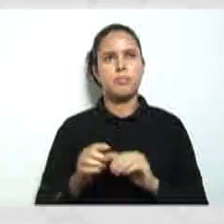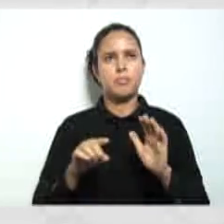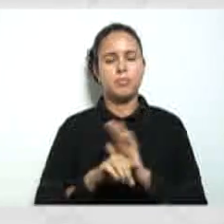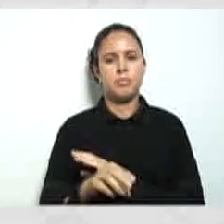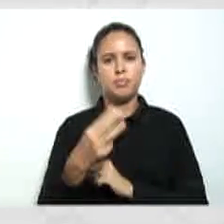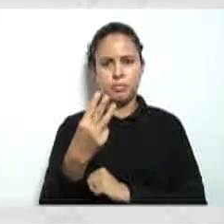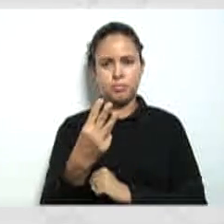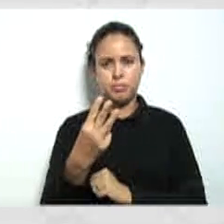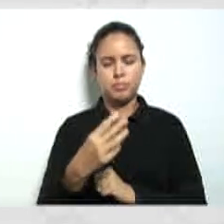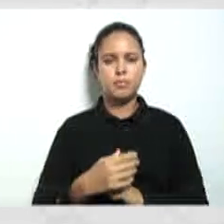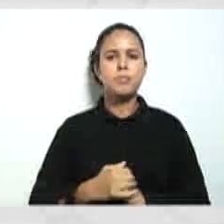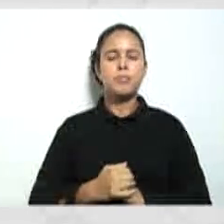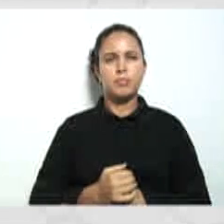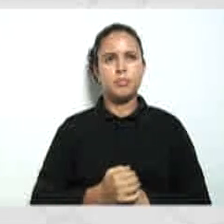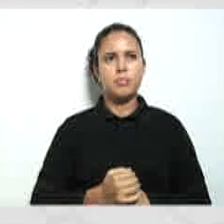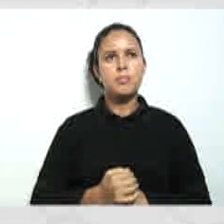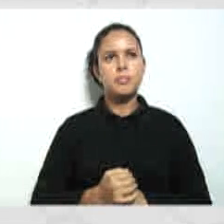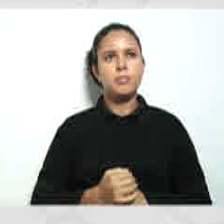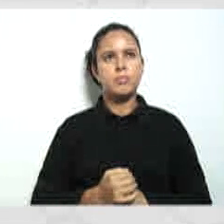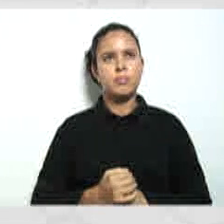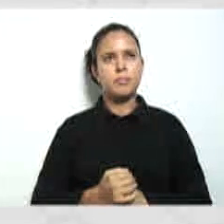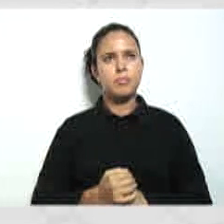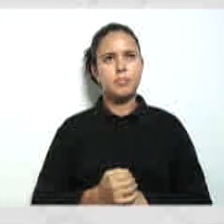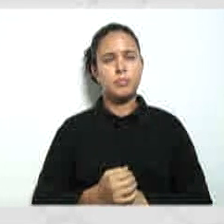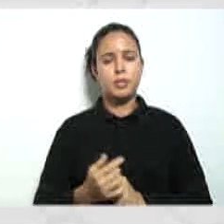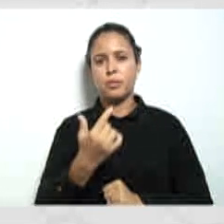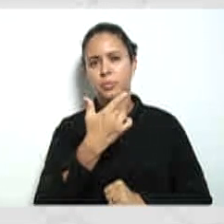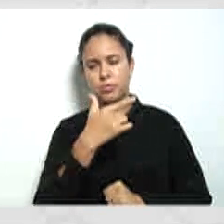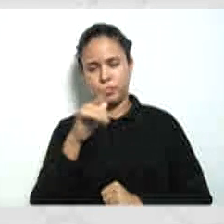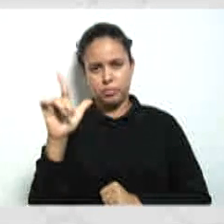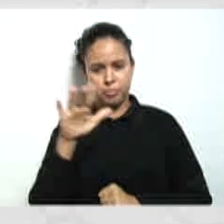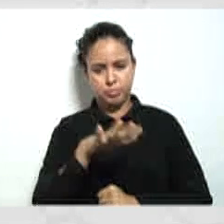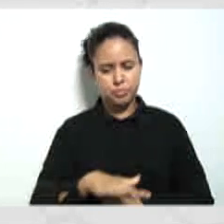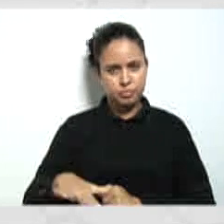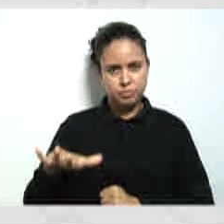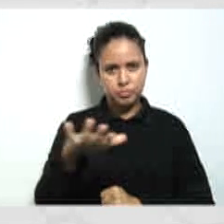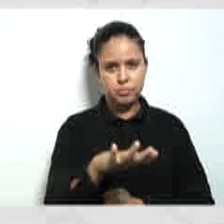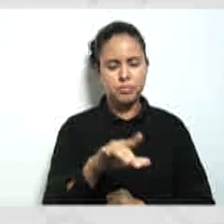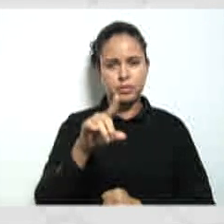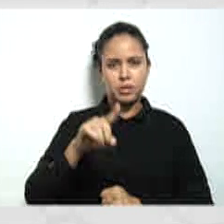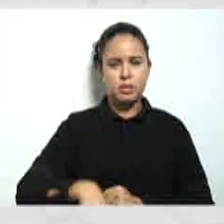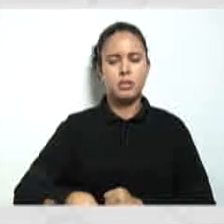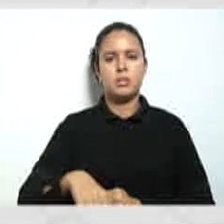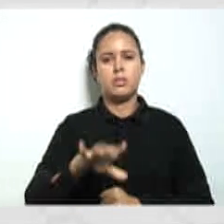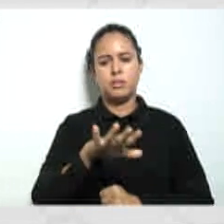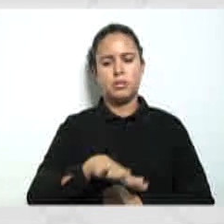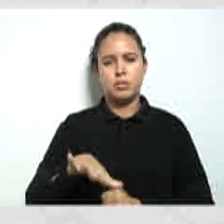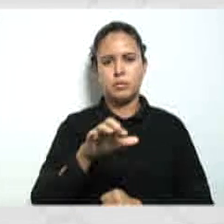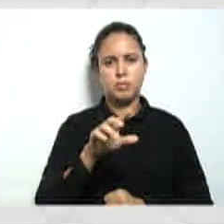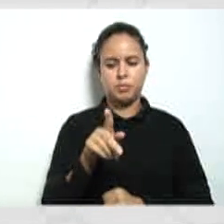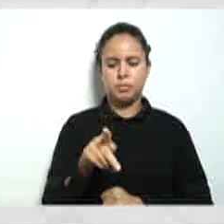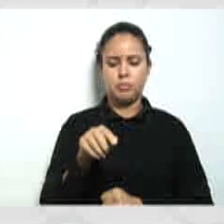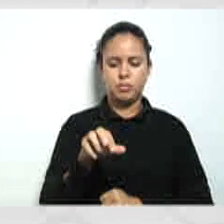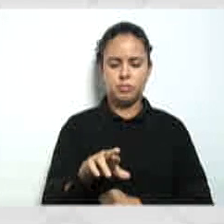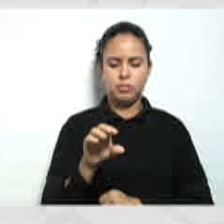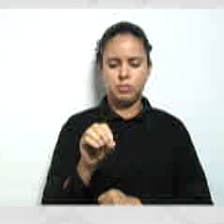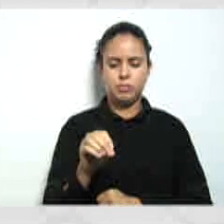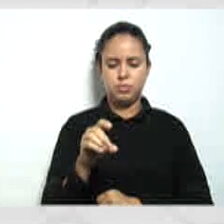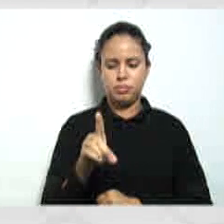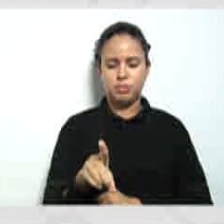3? Nós temos na questão número 3, que vai falar de um outro ramo, está falando da questão do ramo de produção, ele já se anuncia que é